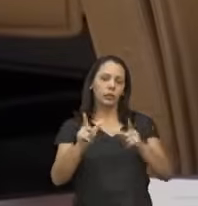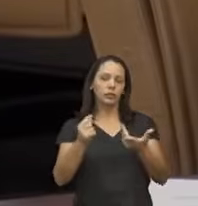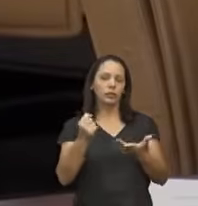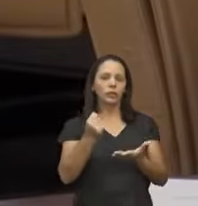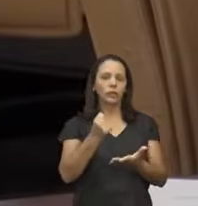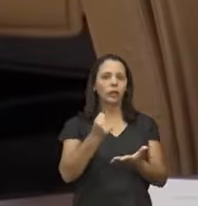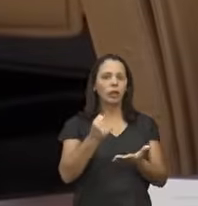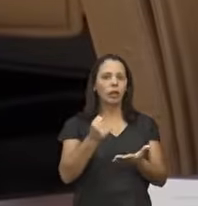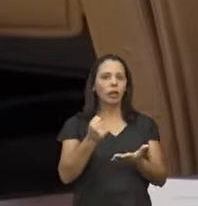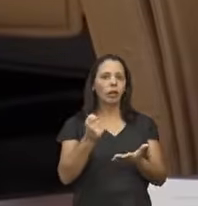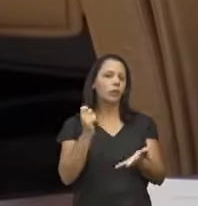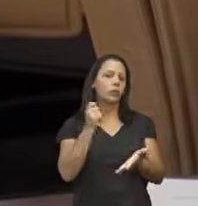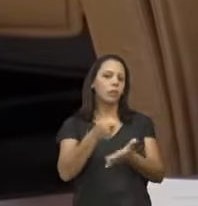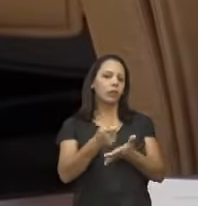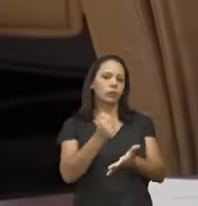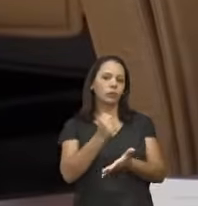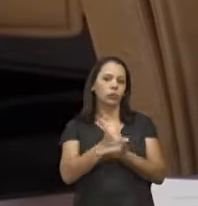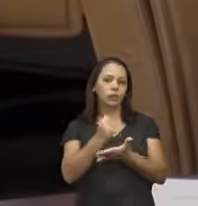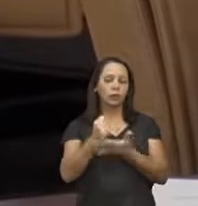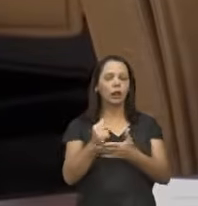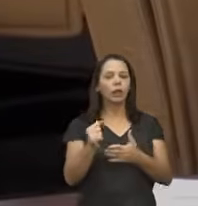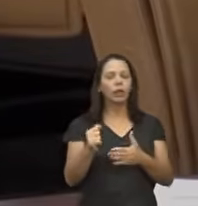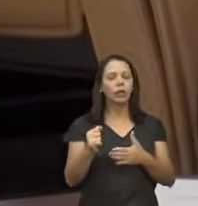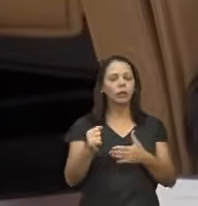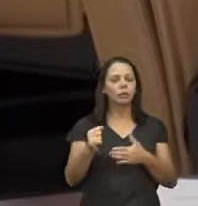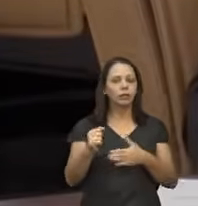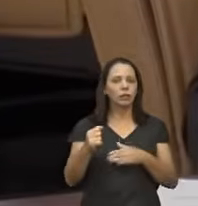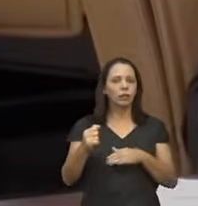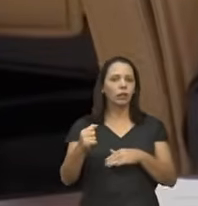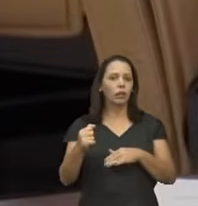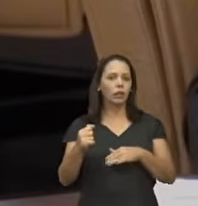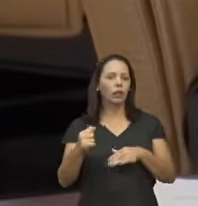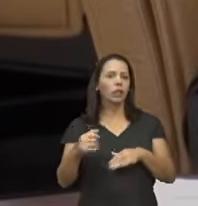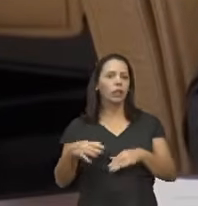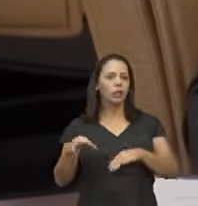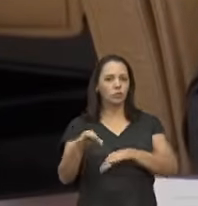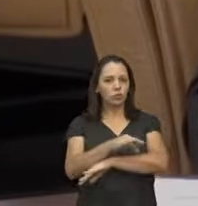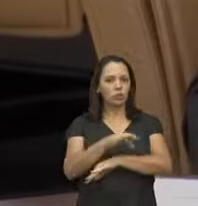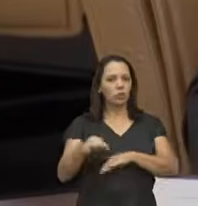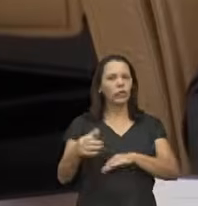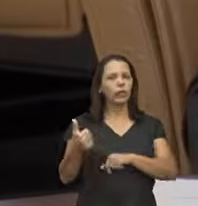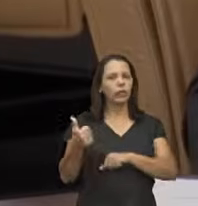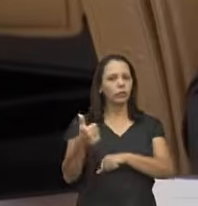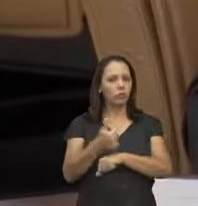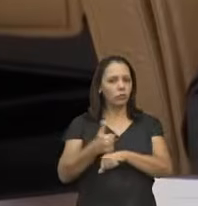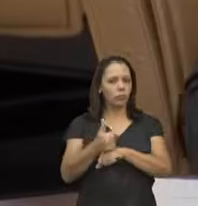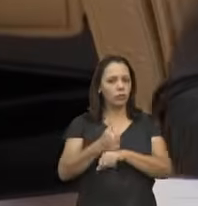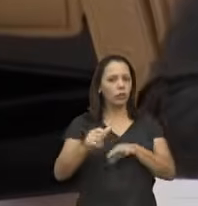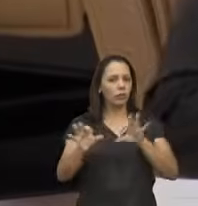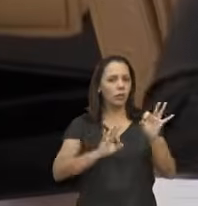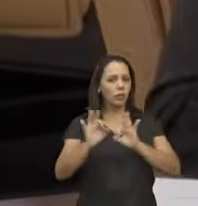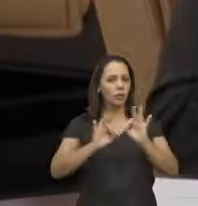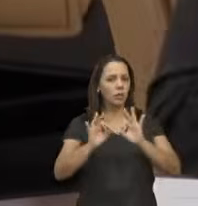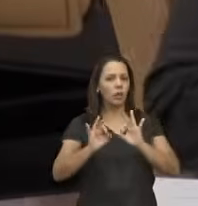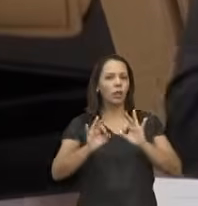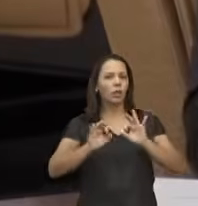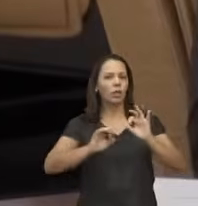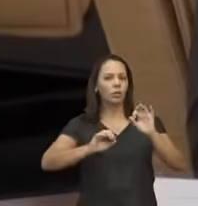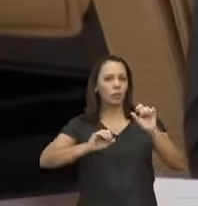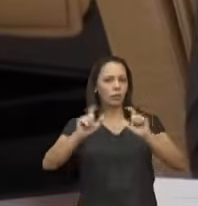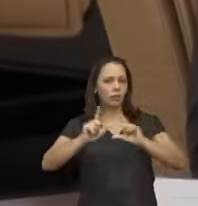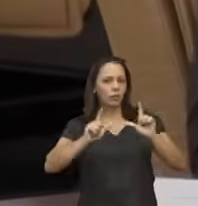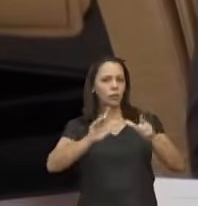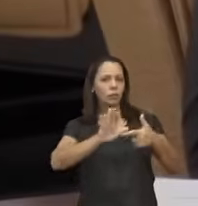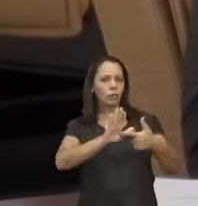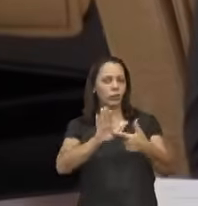do engenheiro e dos profissionais contratados que fazem esse tipo de transmissão. Então, existe